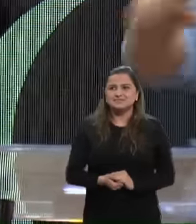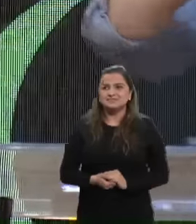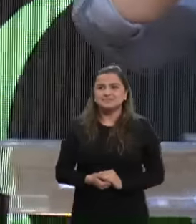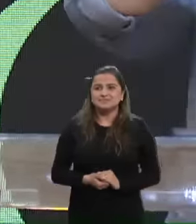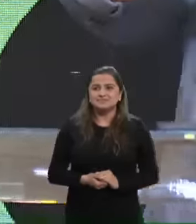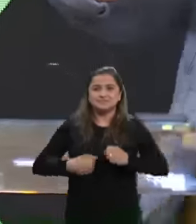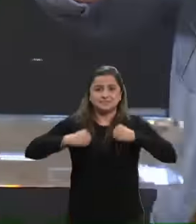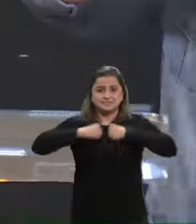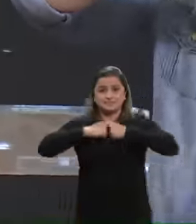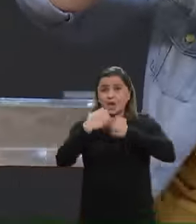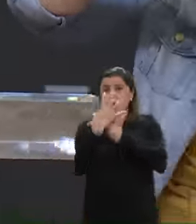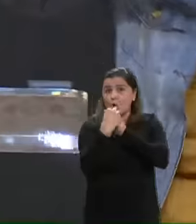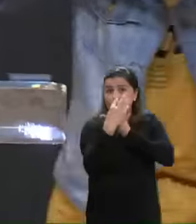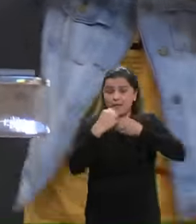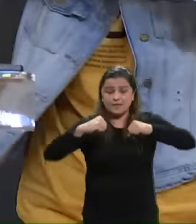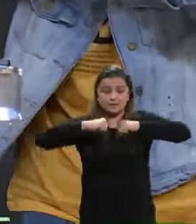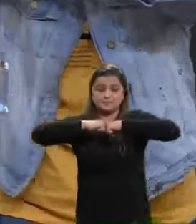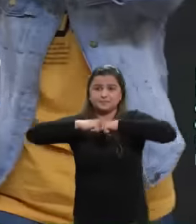Faz comigo assim.